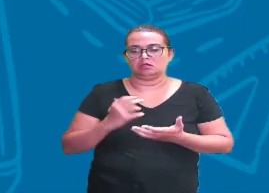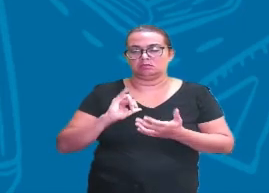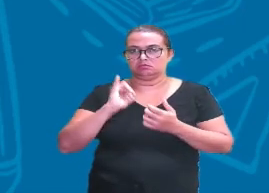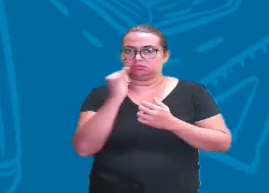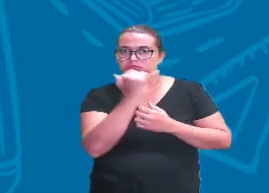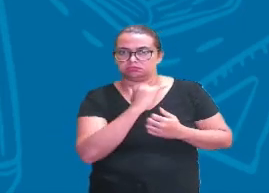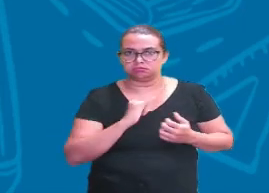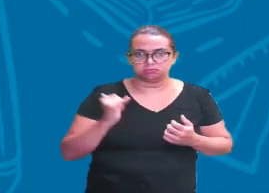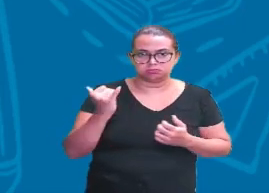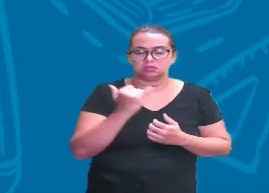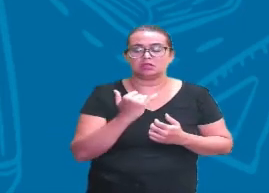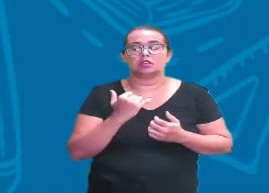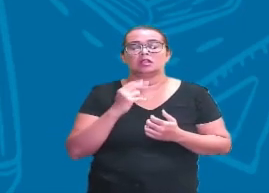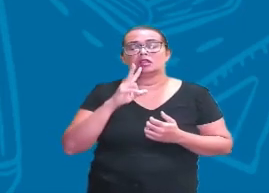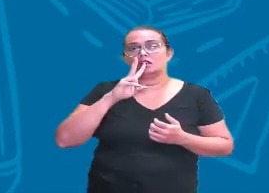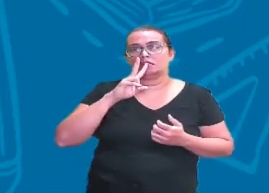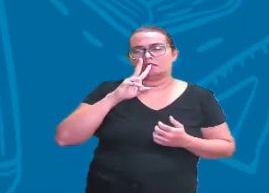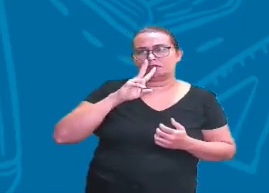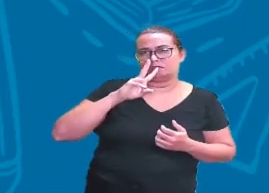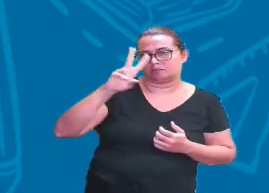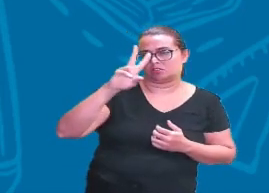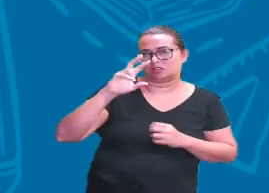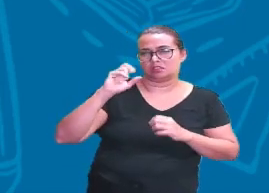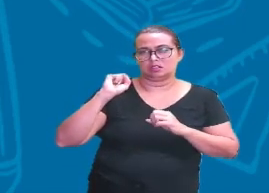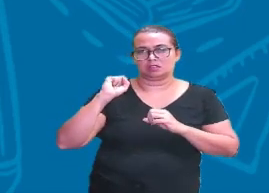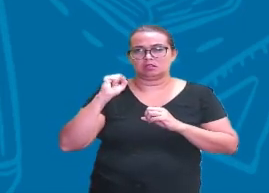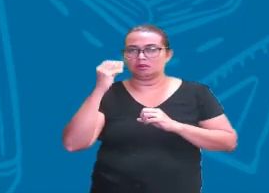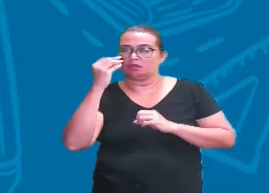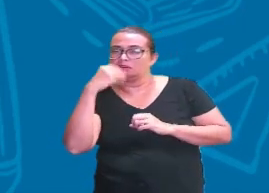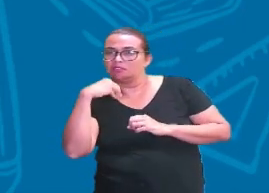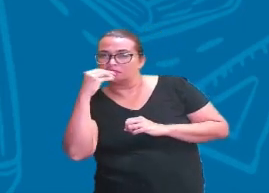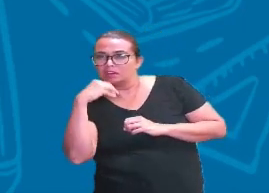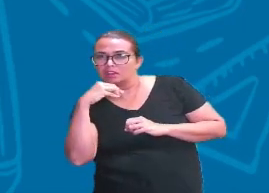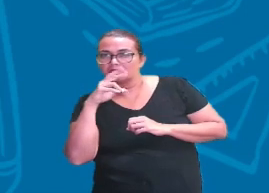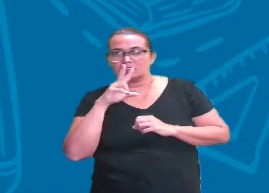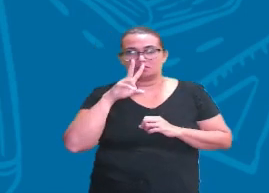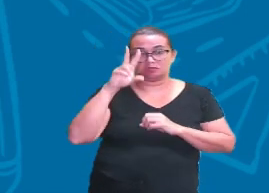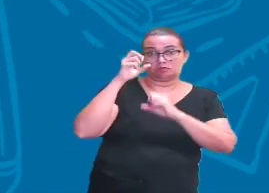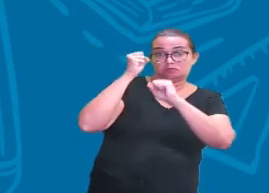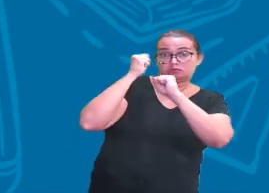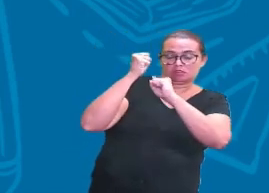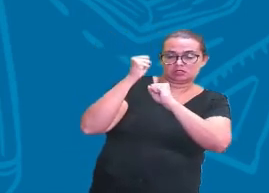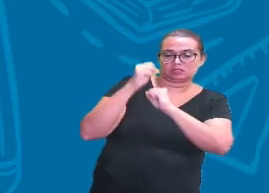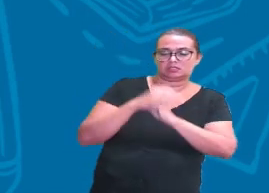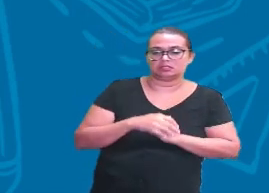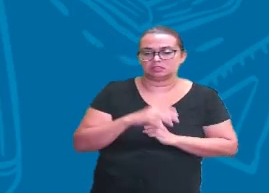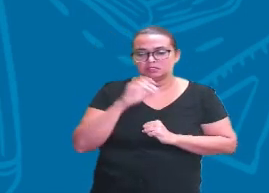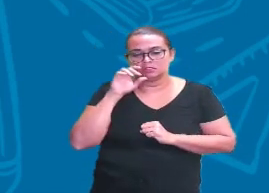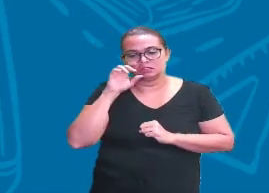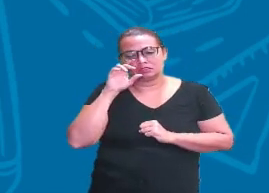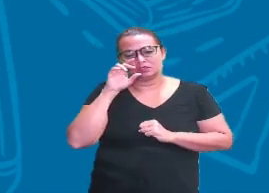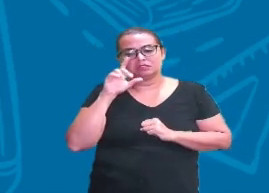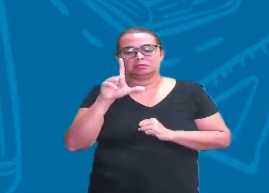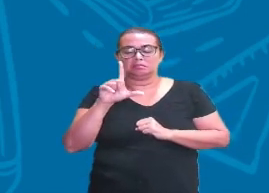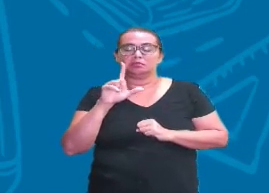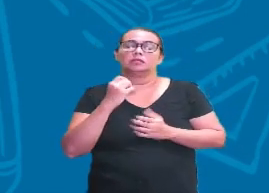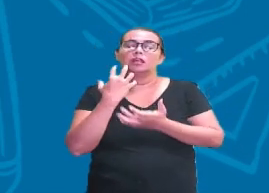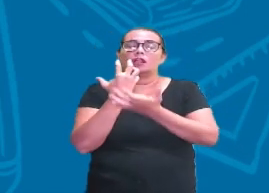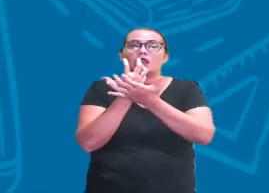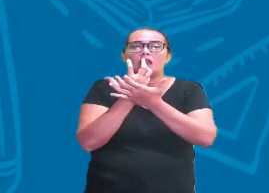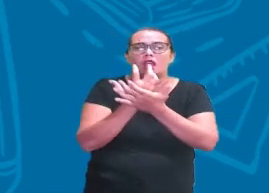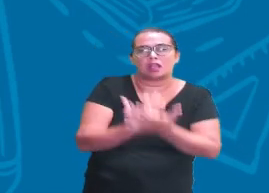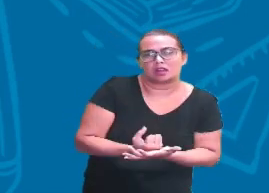e a força forte. De forma simples, a gravidade é a grandeza responsável por definir o